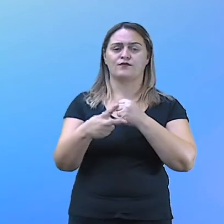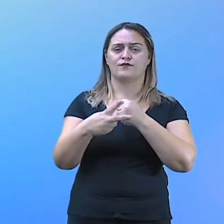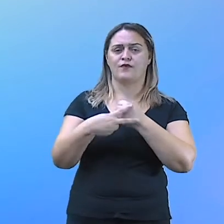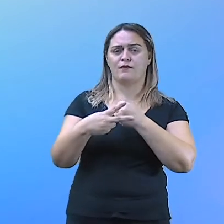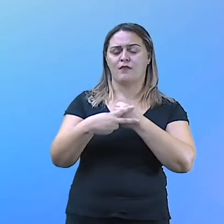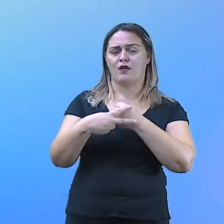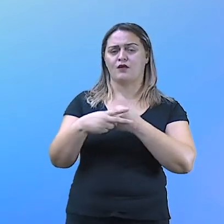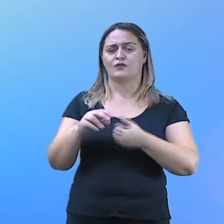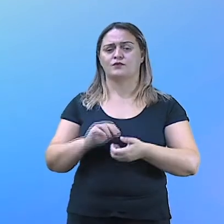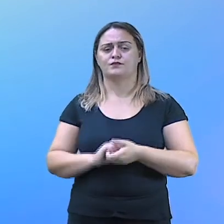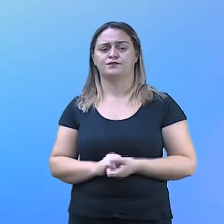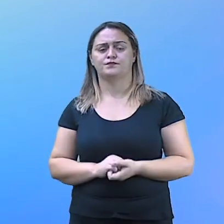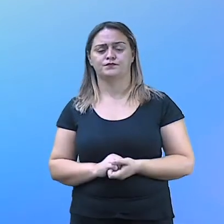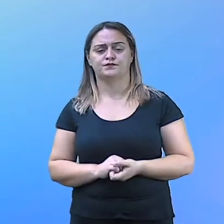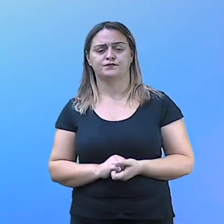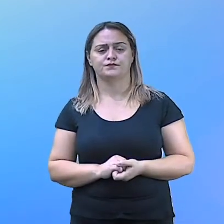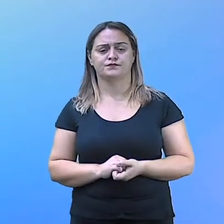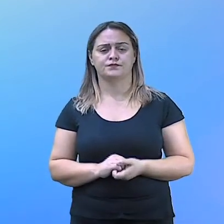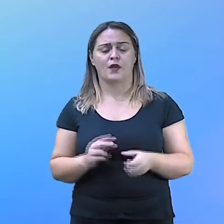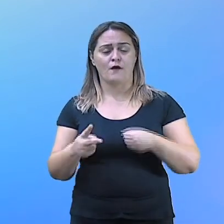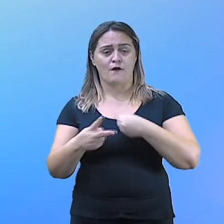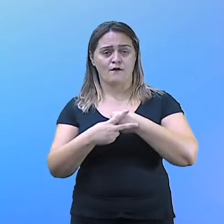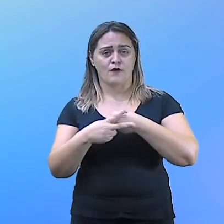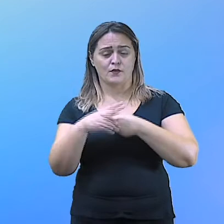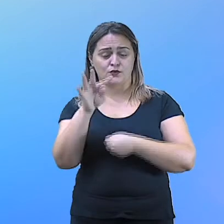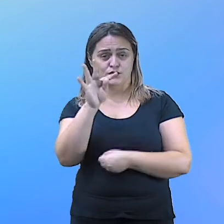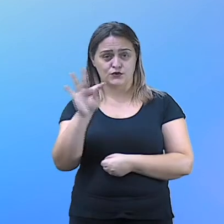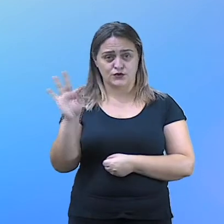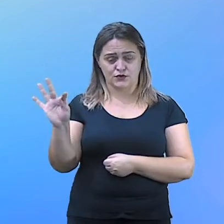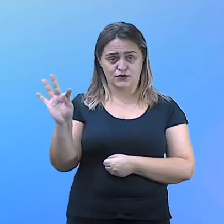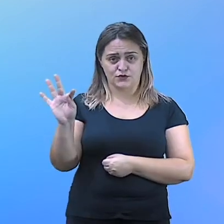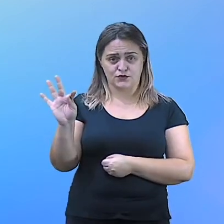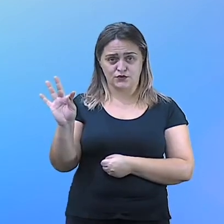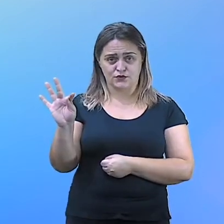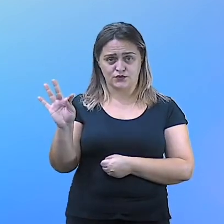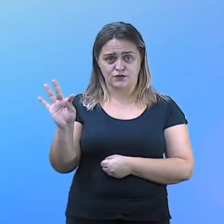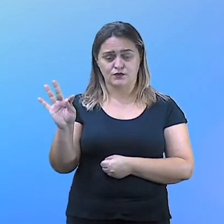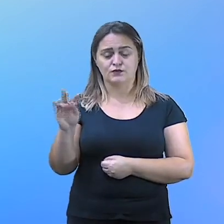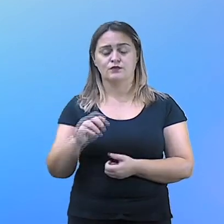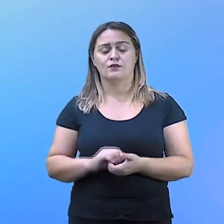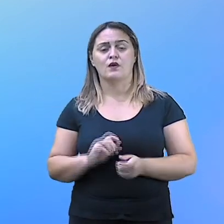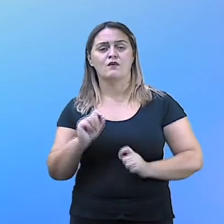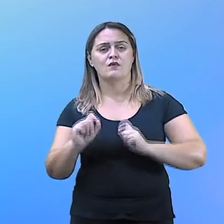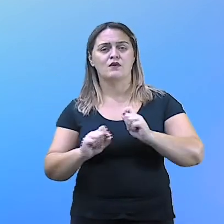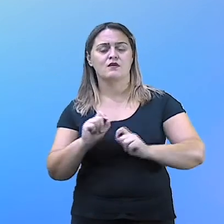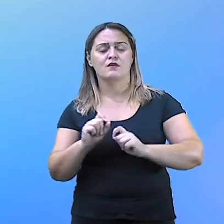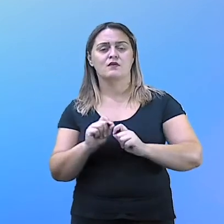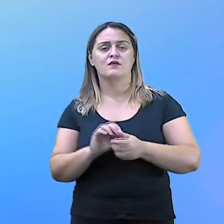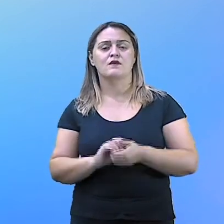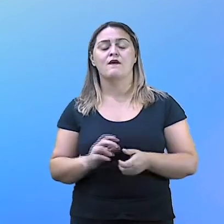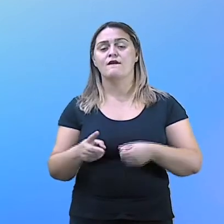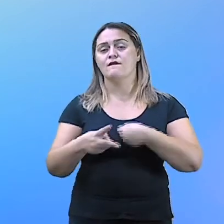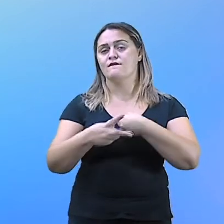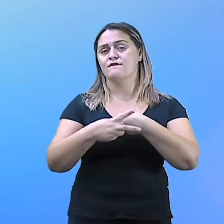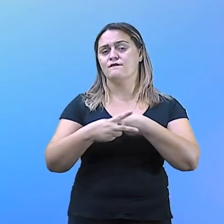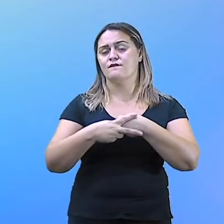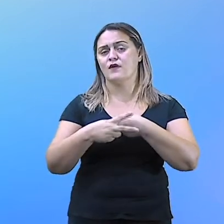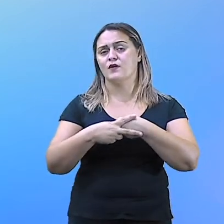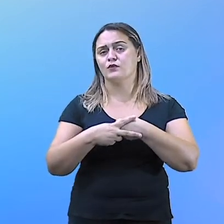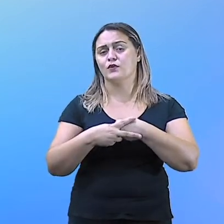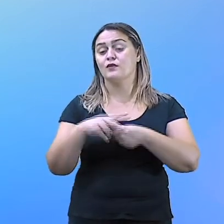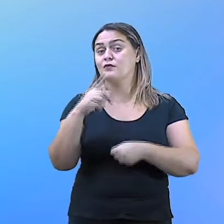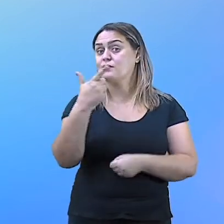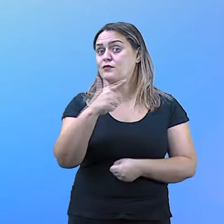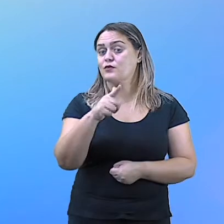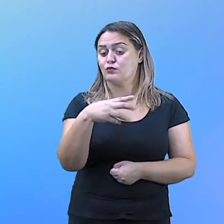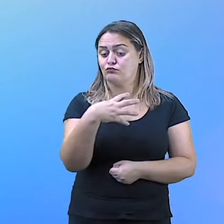os sentidos de um verbo que é chamado de transitivo, ou seja, aqueles verbos que não apresentam sentido